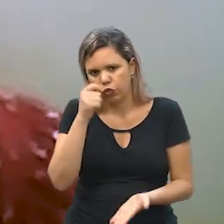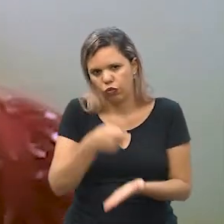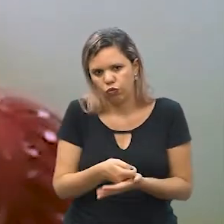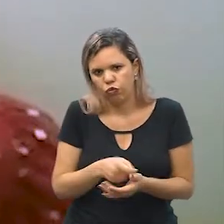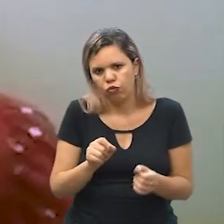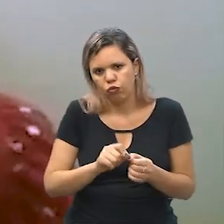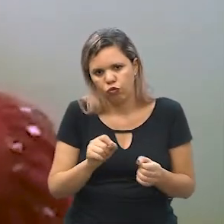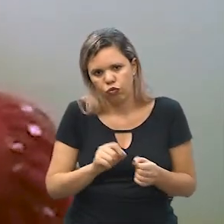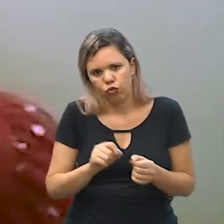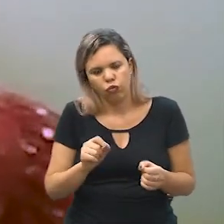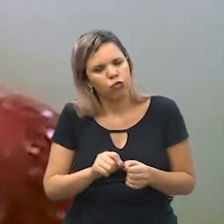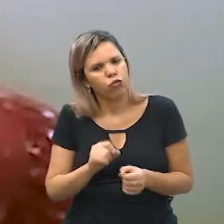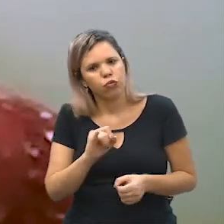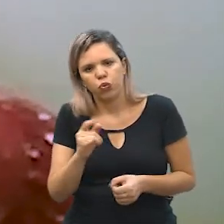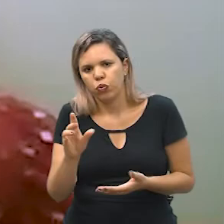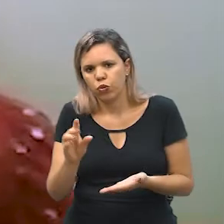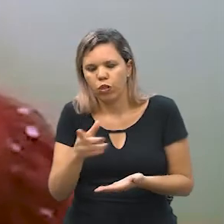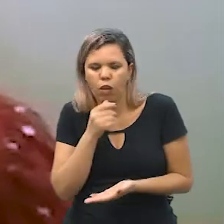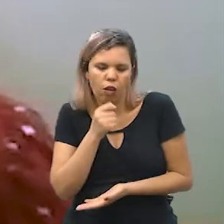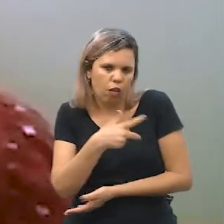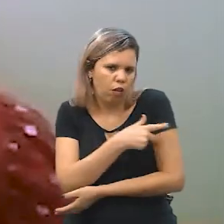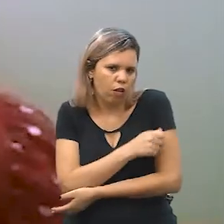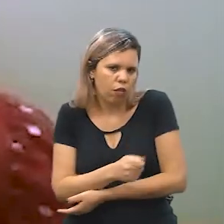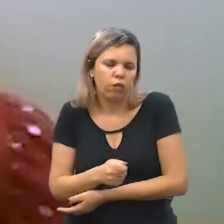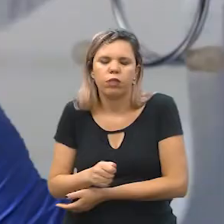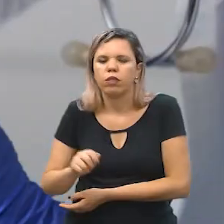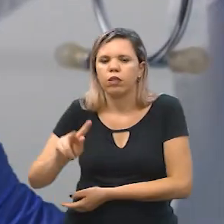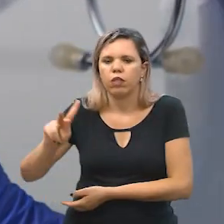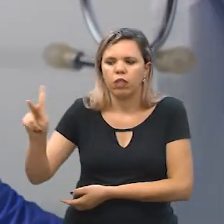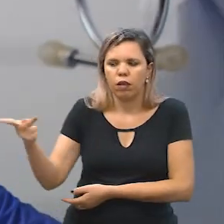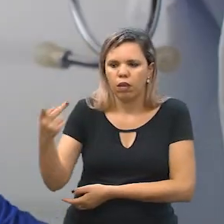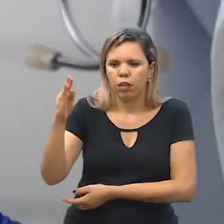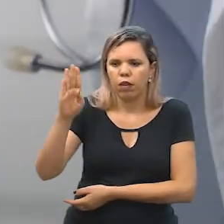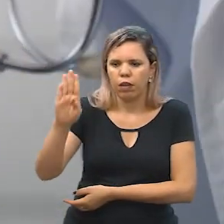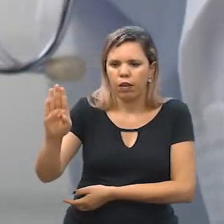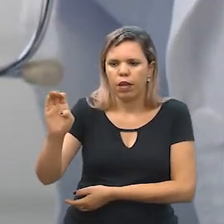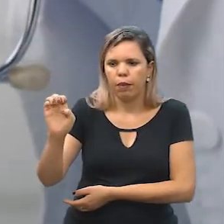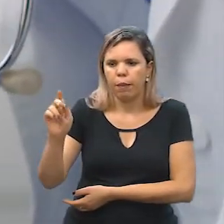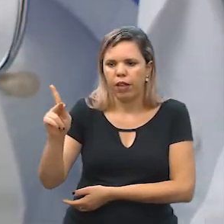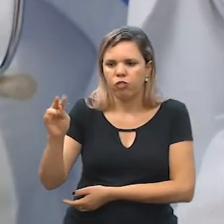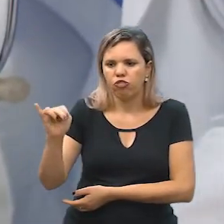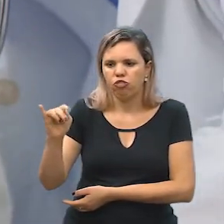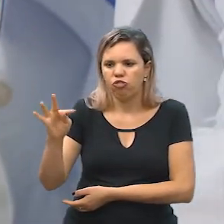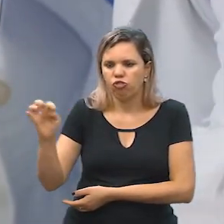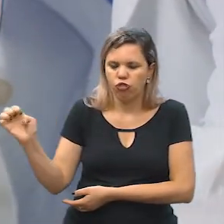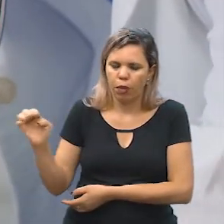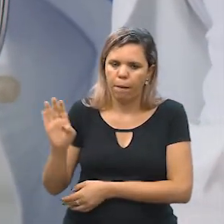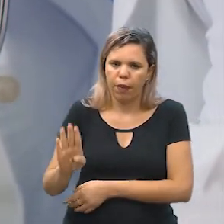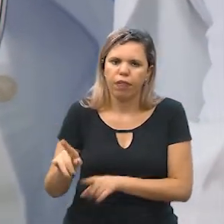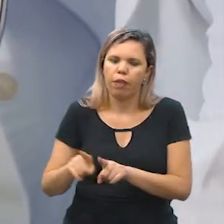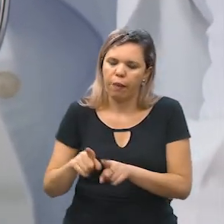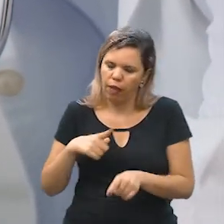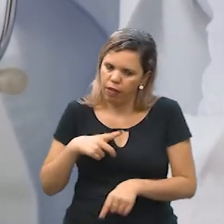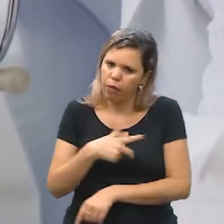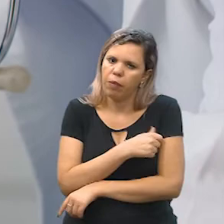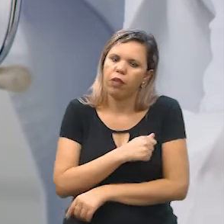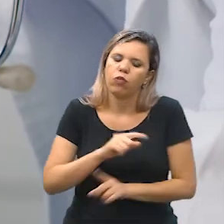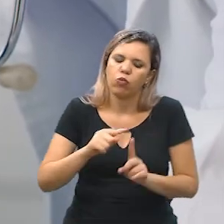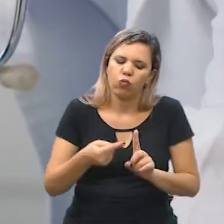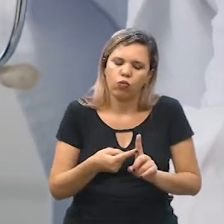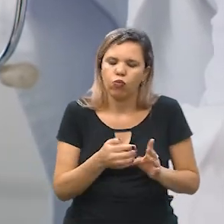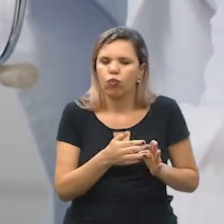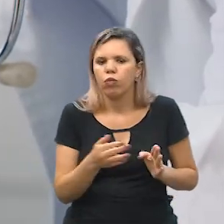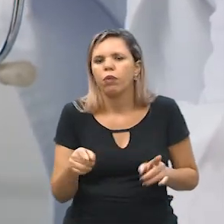sejam feitas. Então, se ela não recebeu vacina de hepatite B, ela tem que receber as doses na gravidez. A vacina de